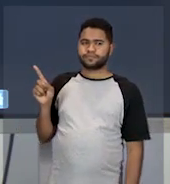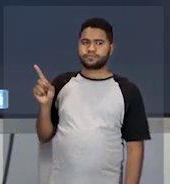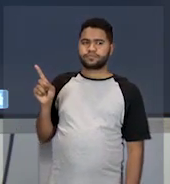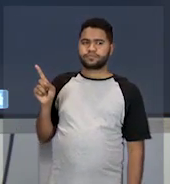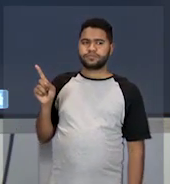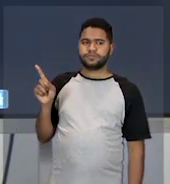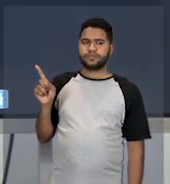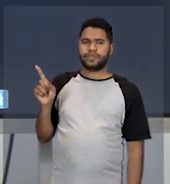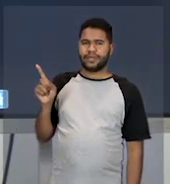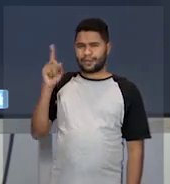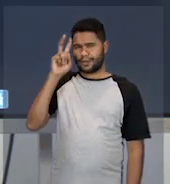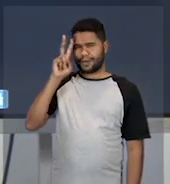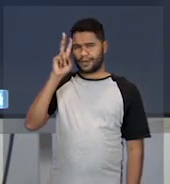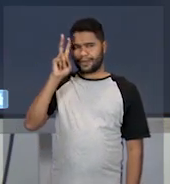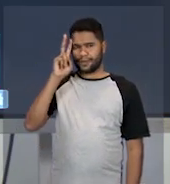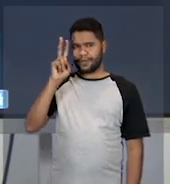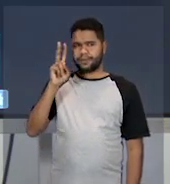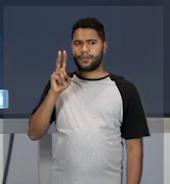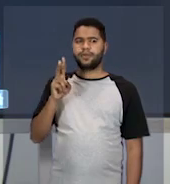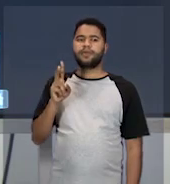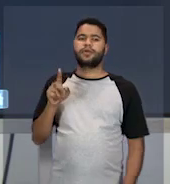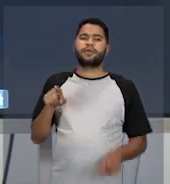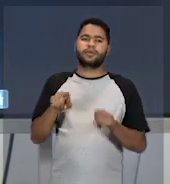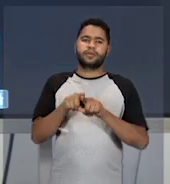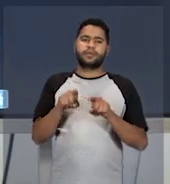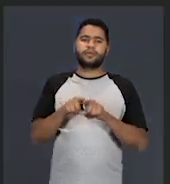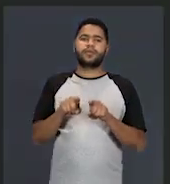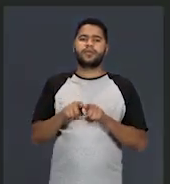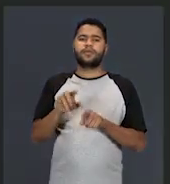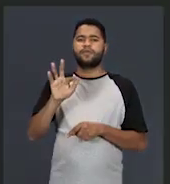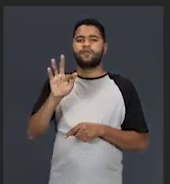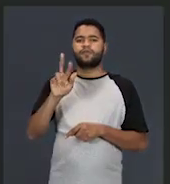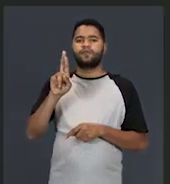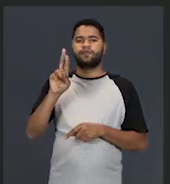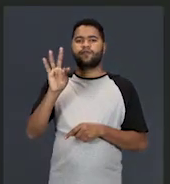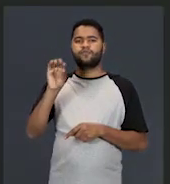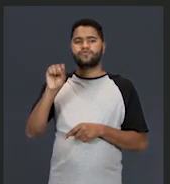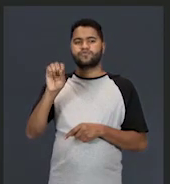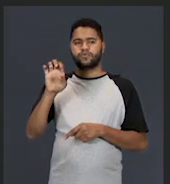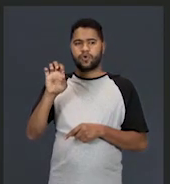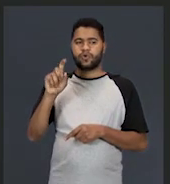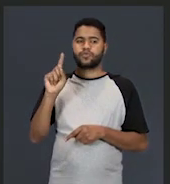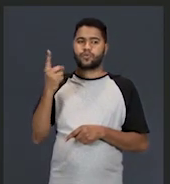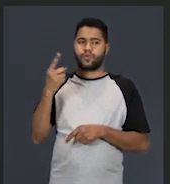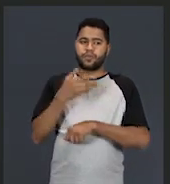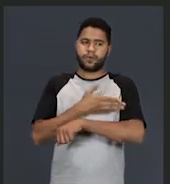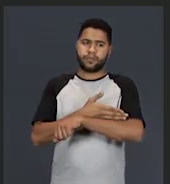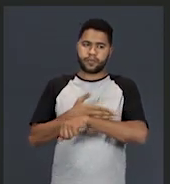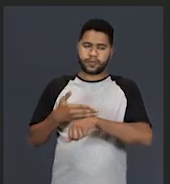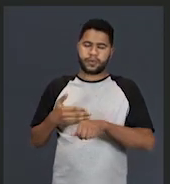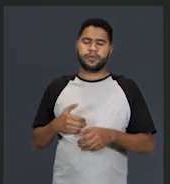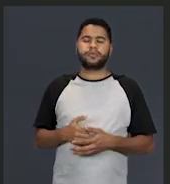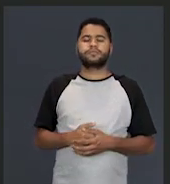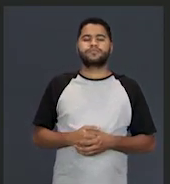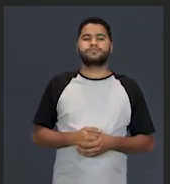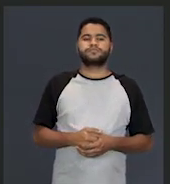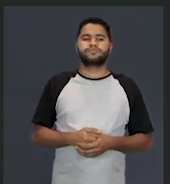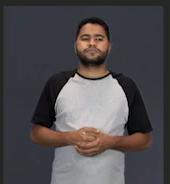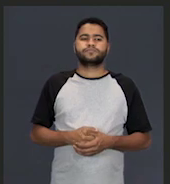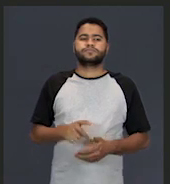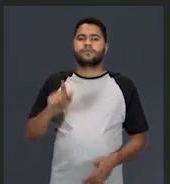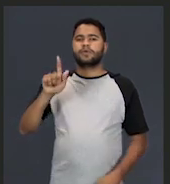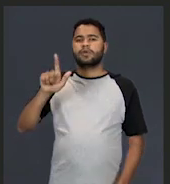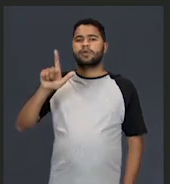uma bolinha, vocês lembram? A frutose, que eu fiz uma bolinha branca, tá? E